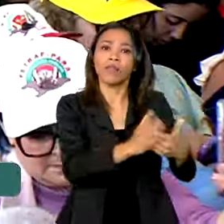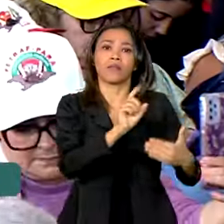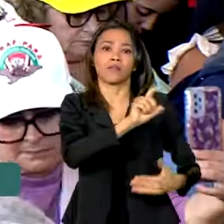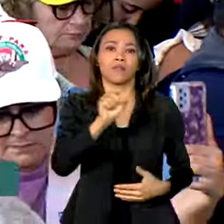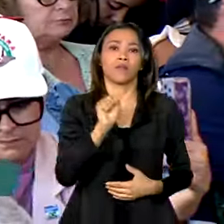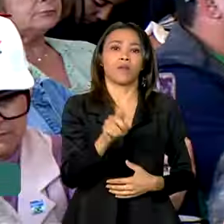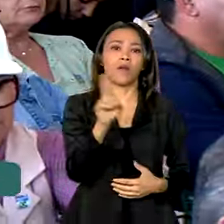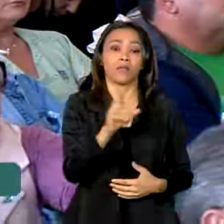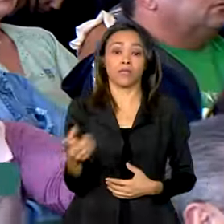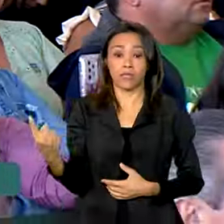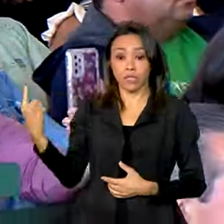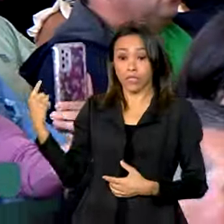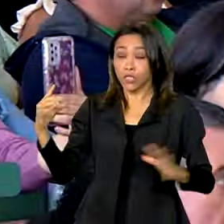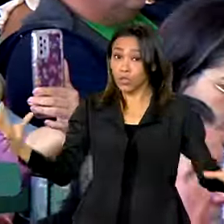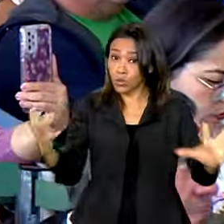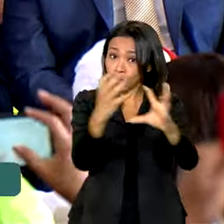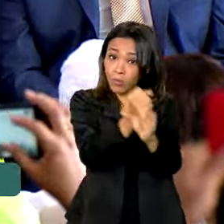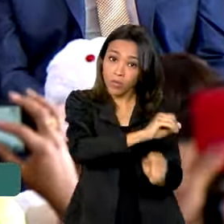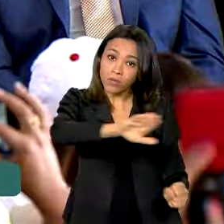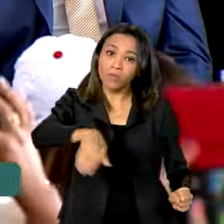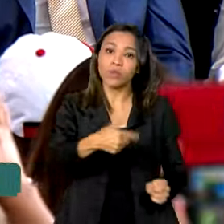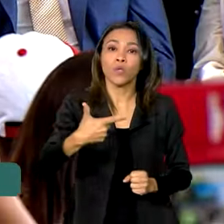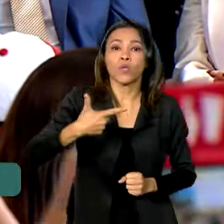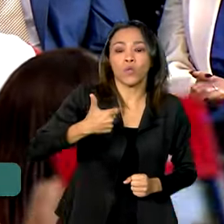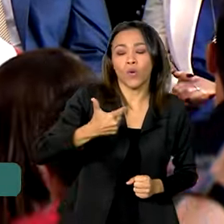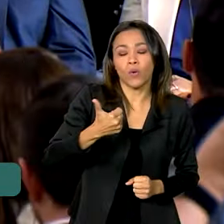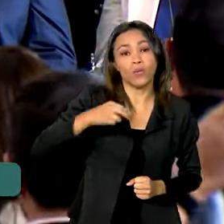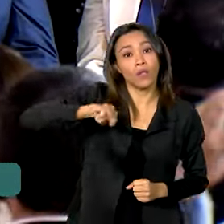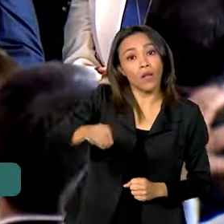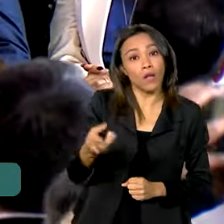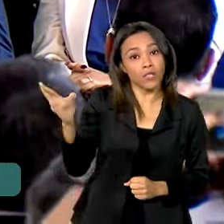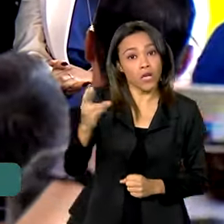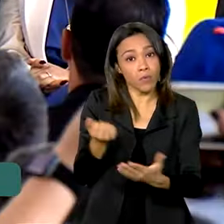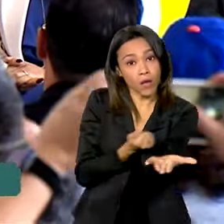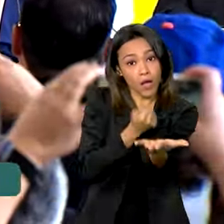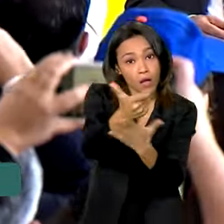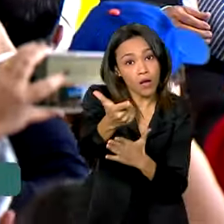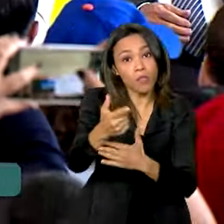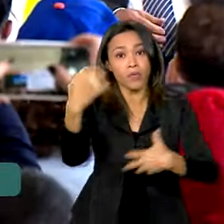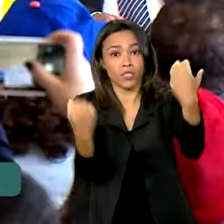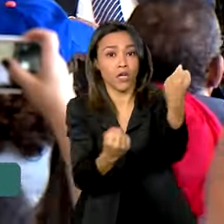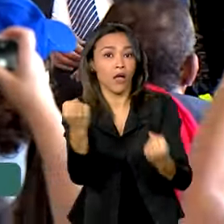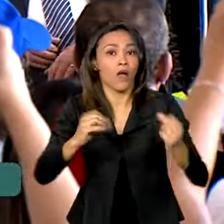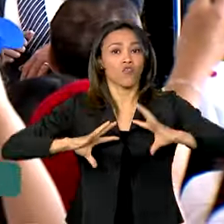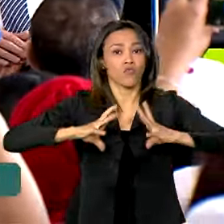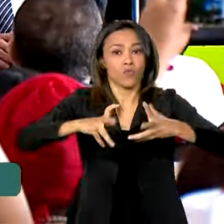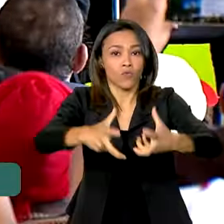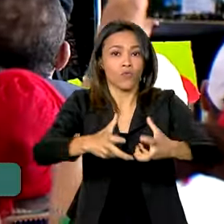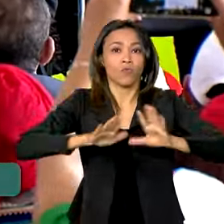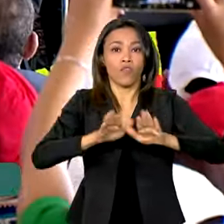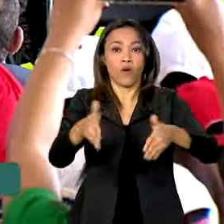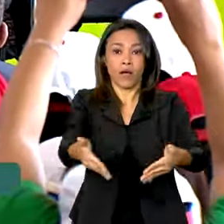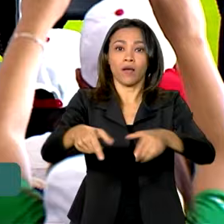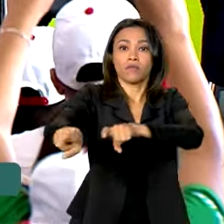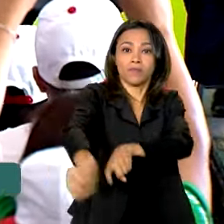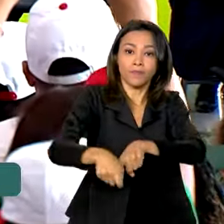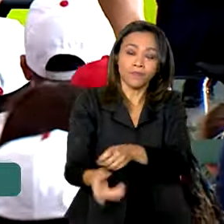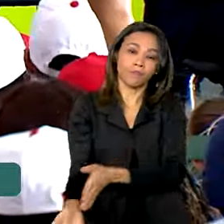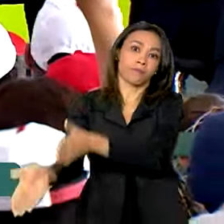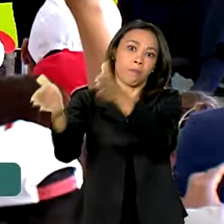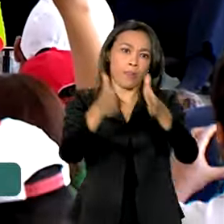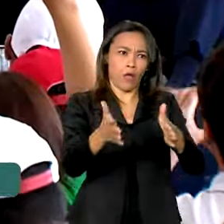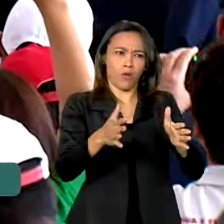Alimentos deve destinar 12 bilhões de reais para a compra de máquinas para a agricultura familiar nesta safra. Para as máquinas de